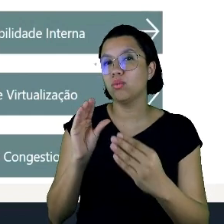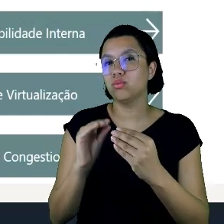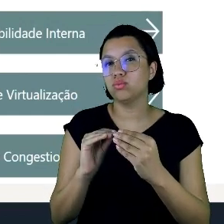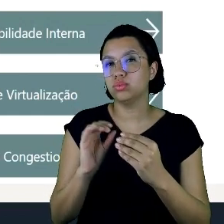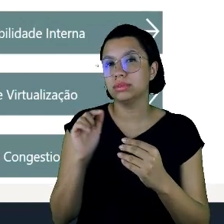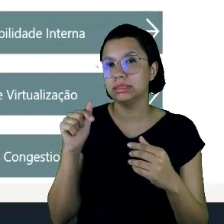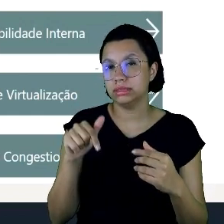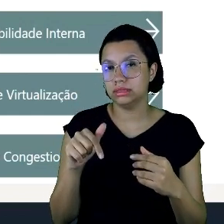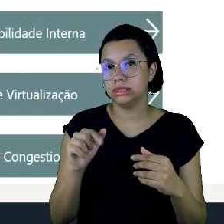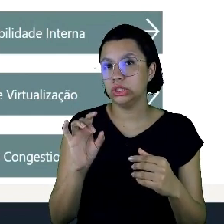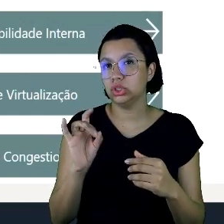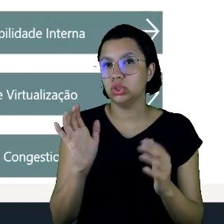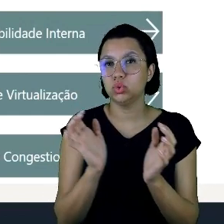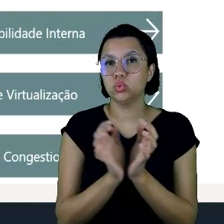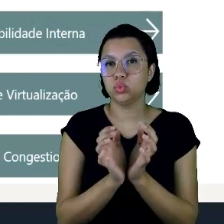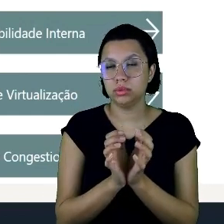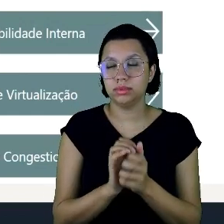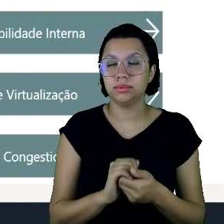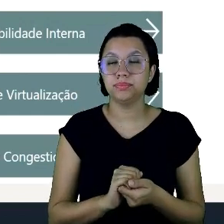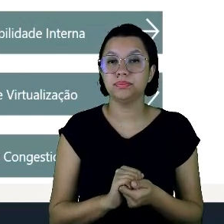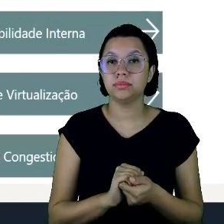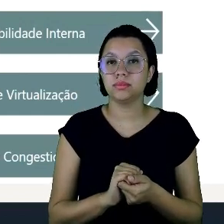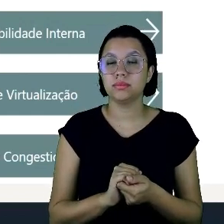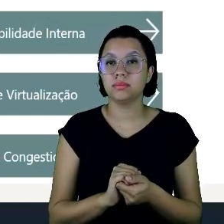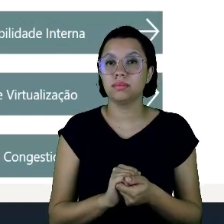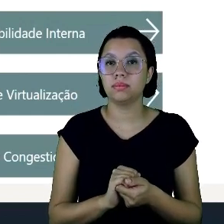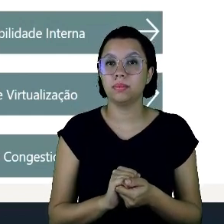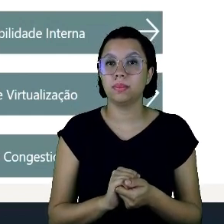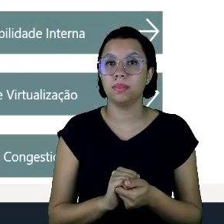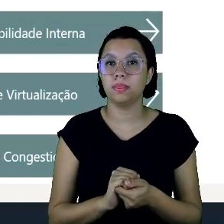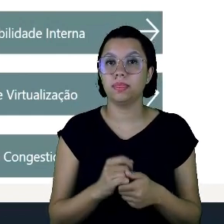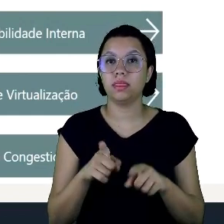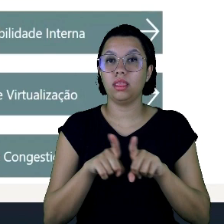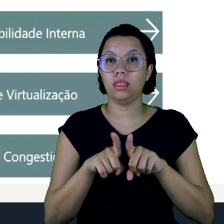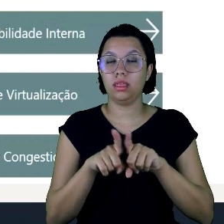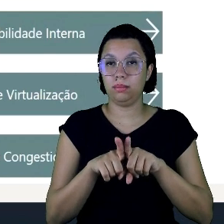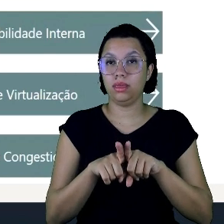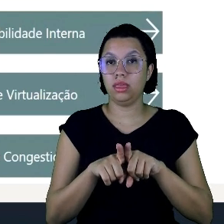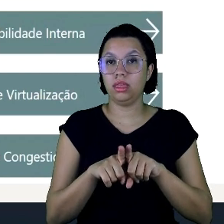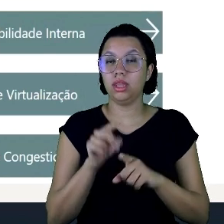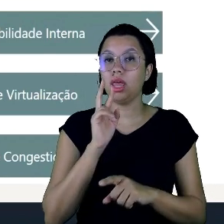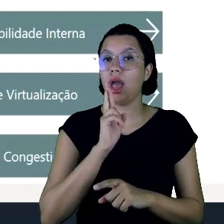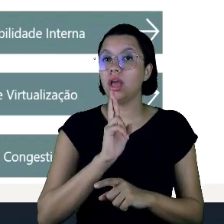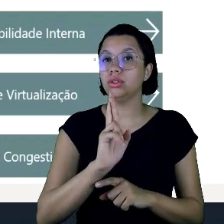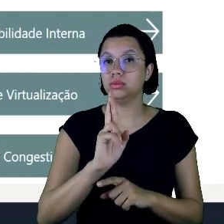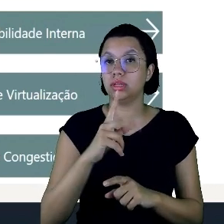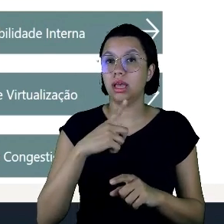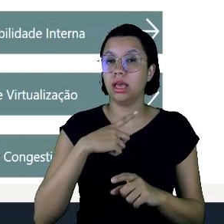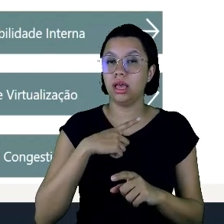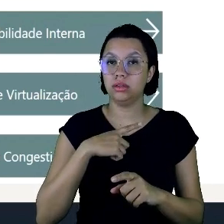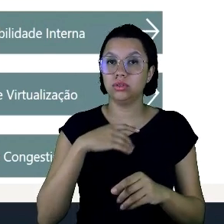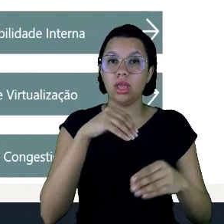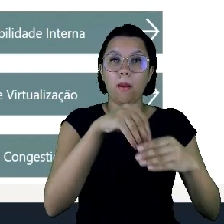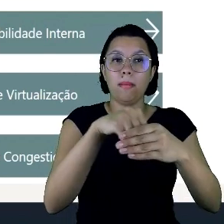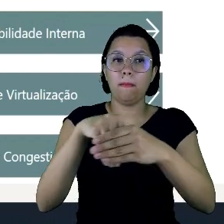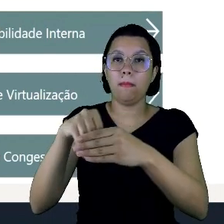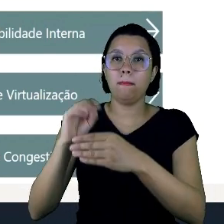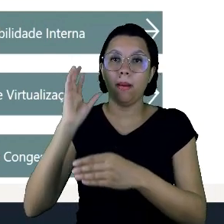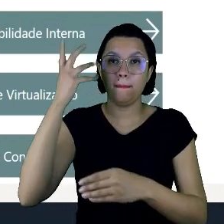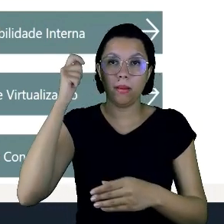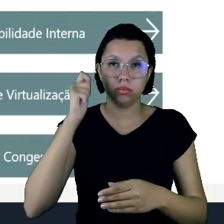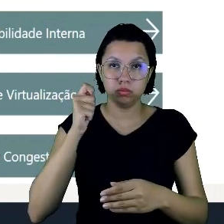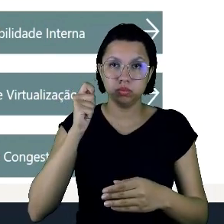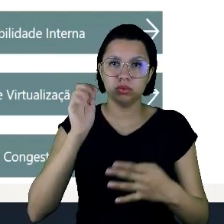lá dentro, porque ele está resumido aqui, só o agrupamento. E na